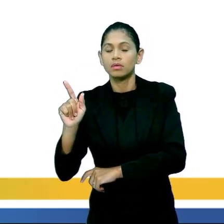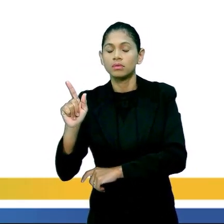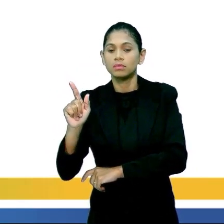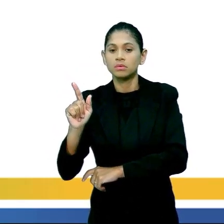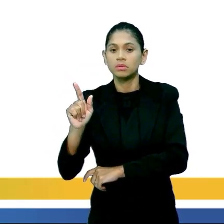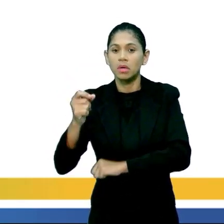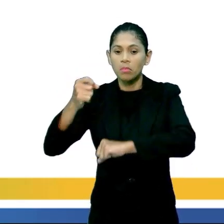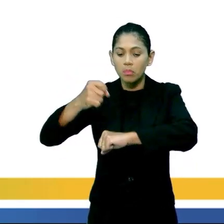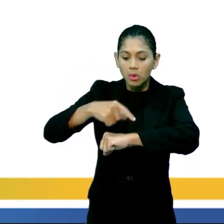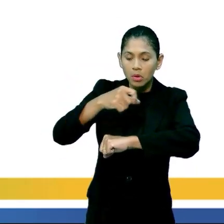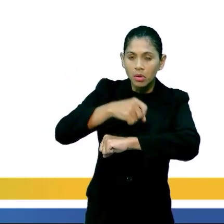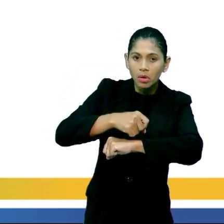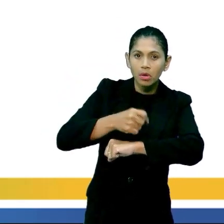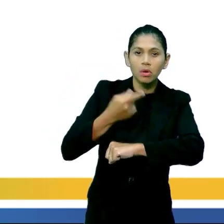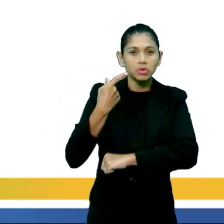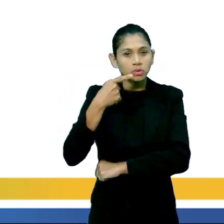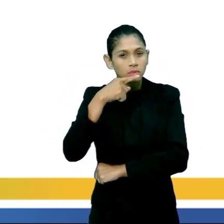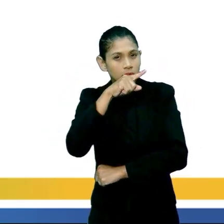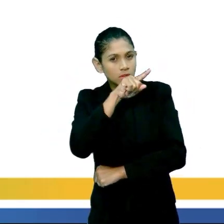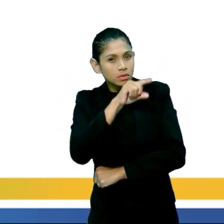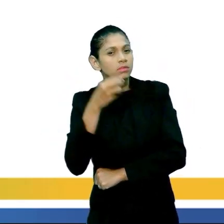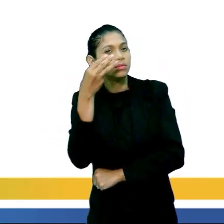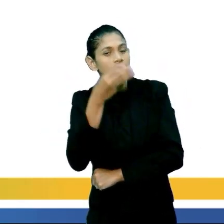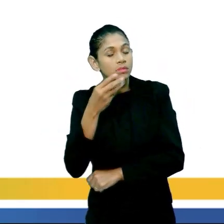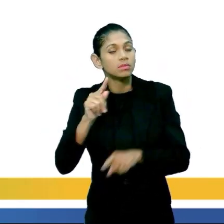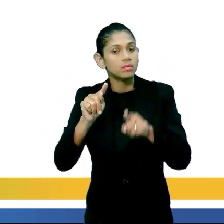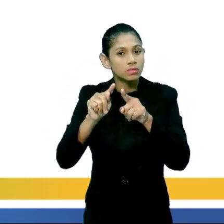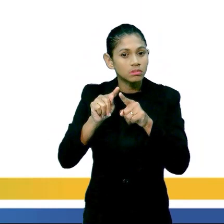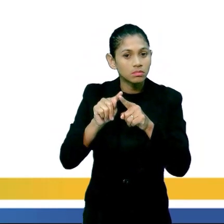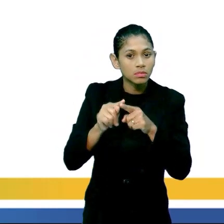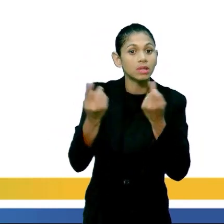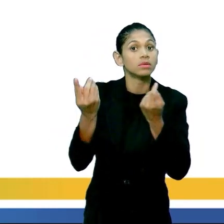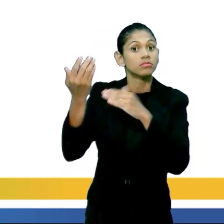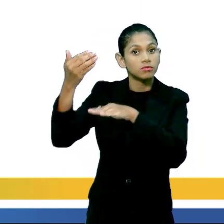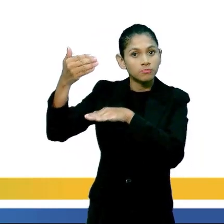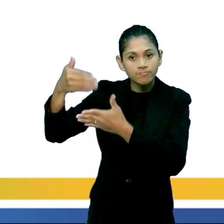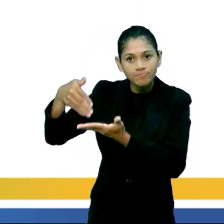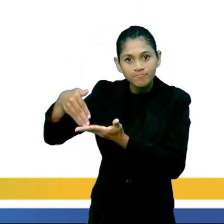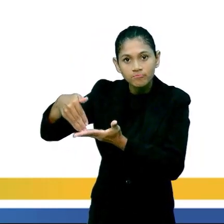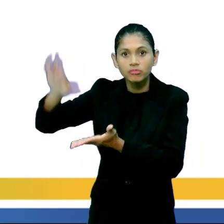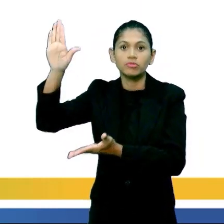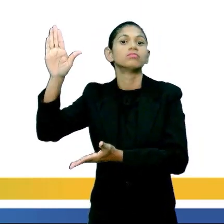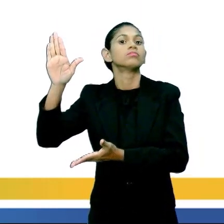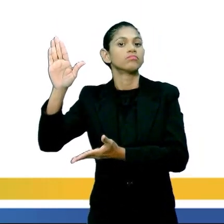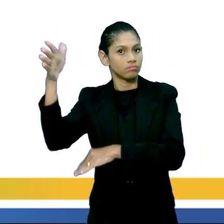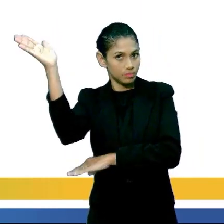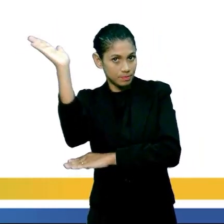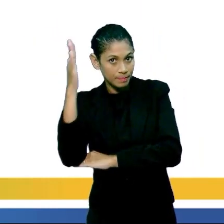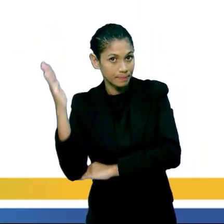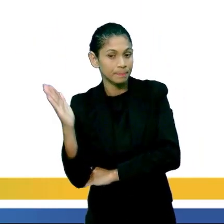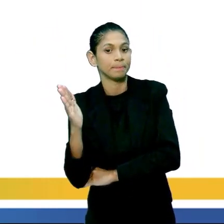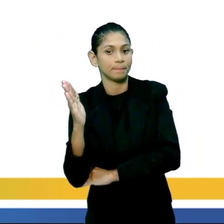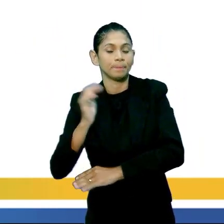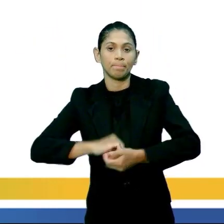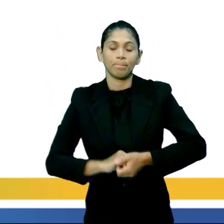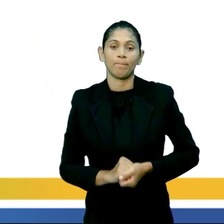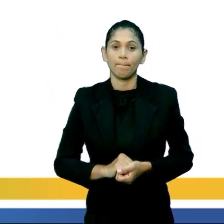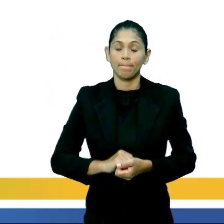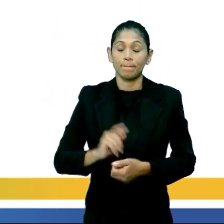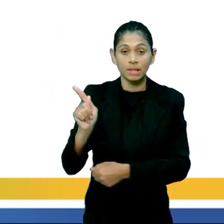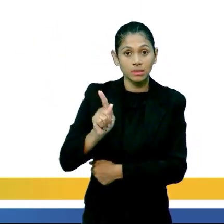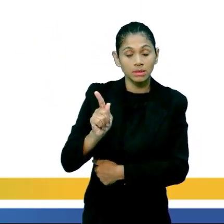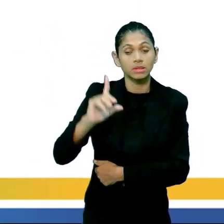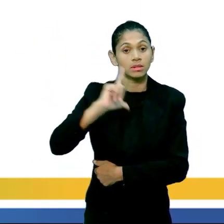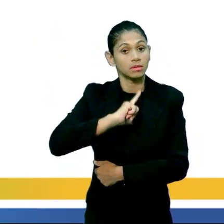acabaram sendo expulsos por movimentos populares que nós ainda vamos estudar. Então, os holandeses, eles tinham